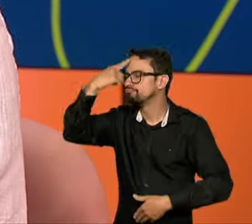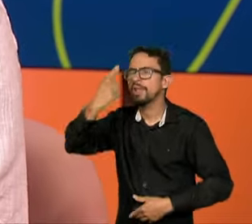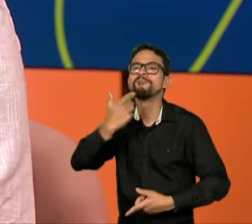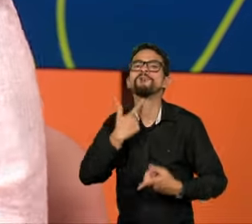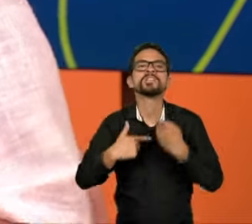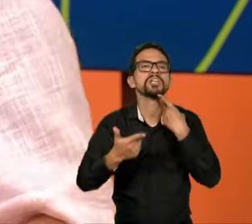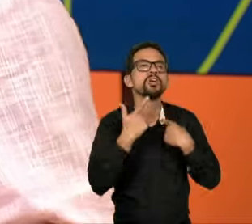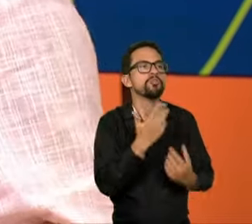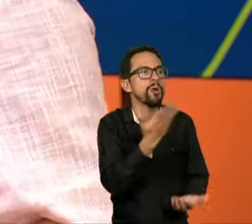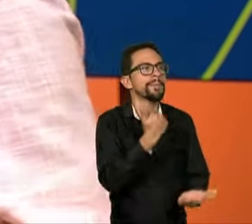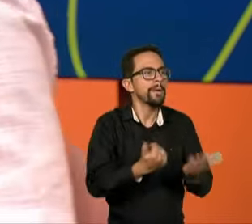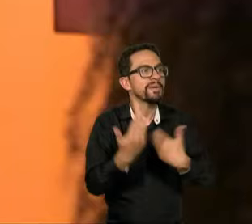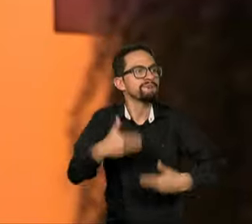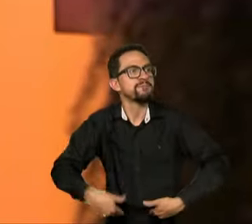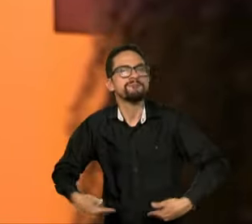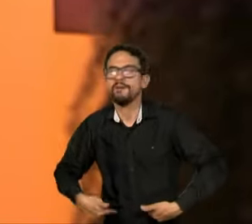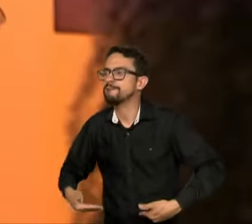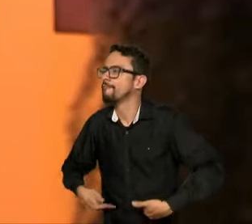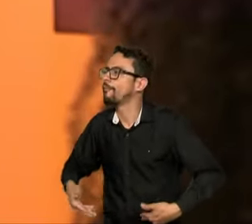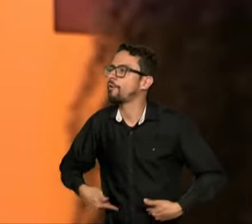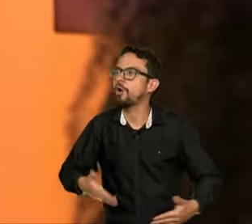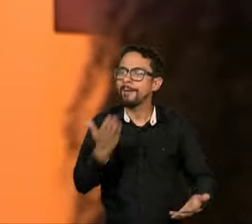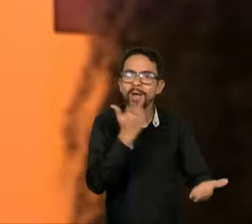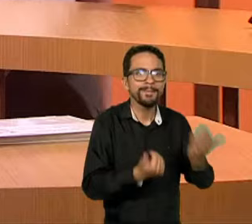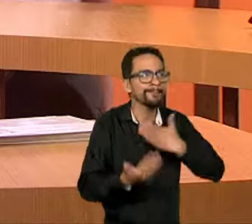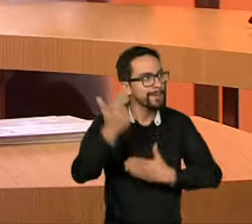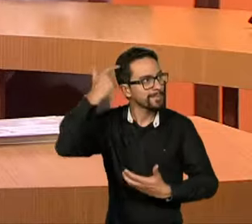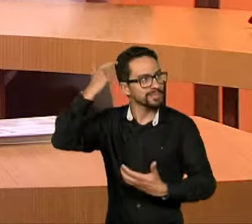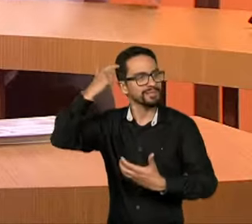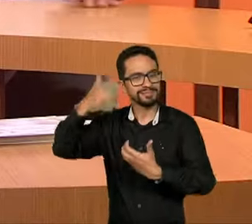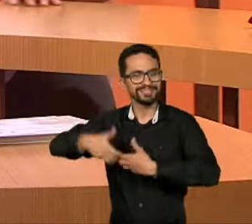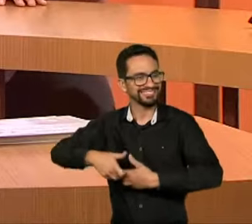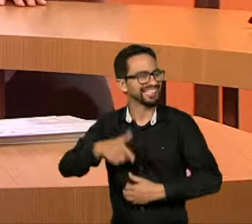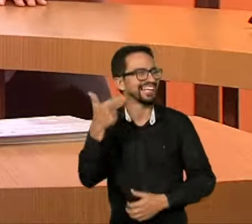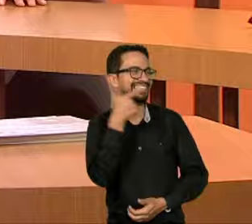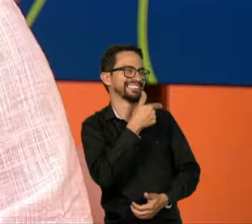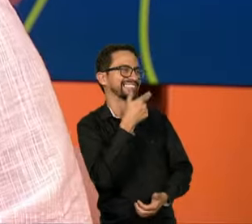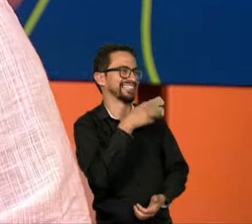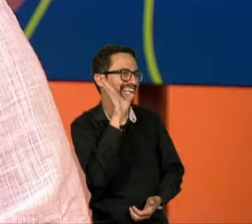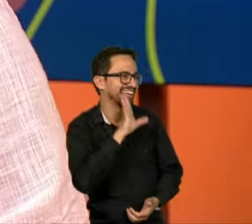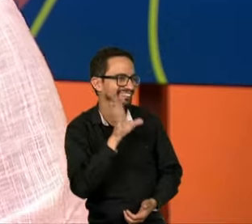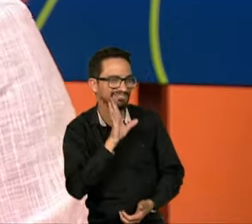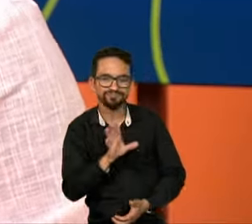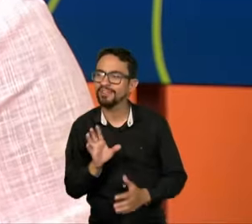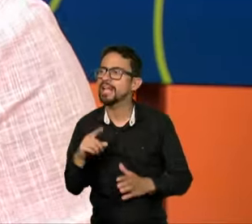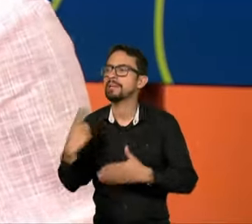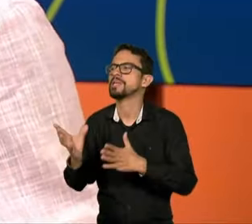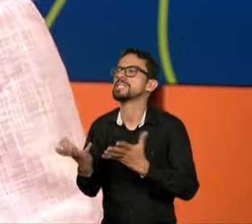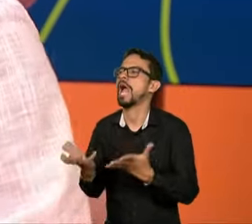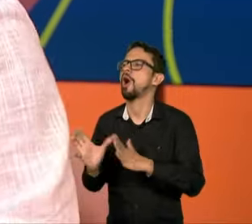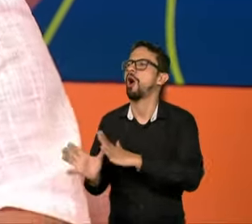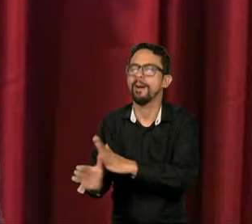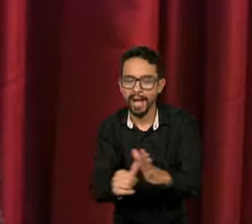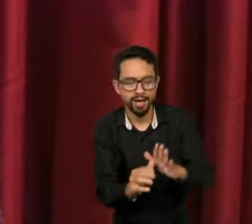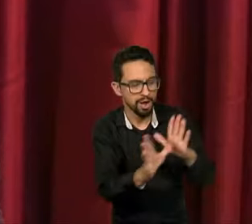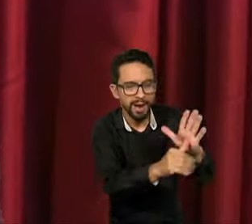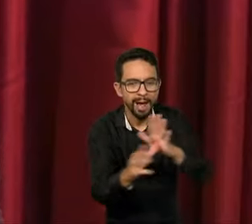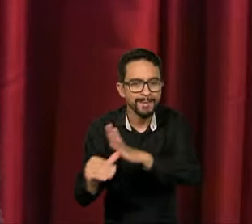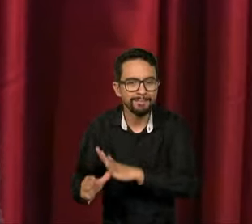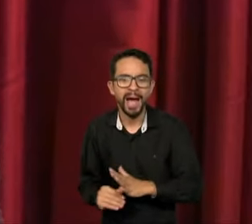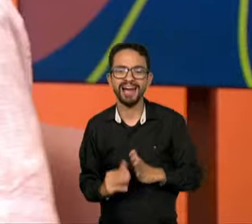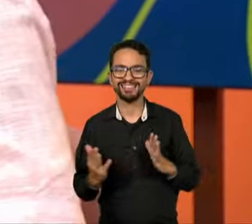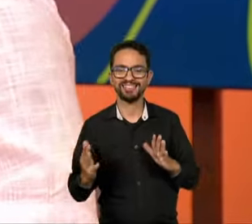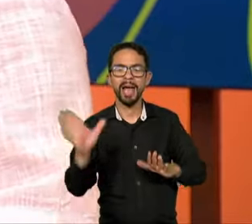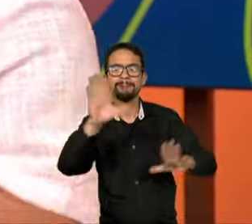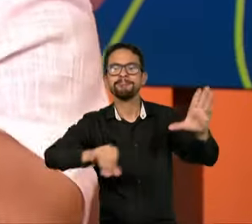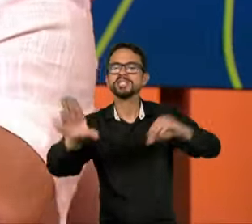comer alguma coisa. A gente ficar vencendo, perdendo as coisas. Que maravilha! Hoje a gente isso. vai roubar. A gente quer roubar as coisas. Vamos mexer no que